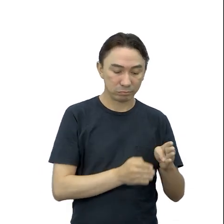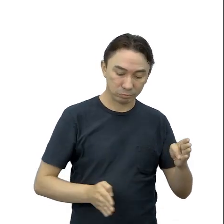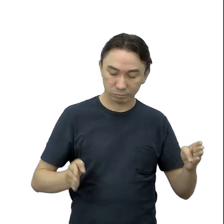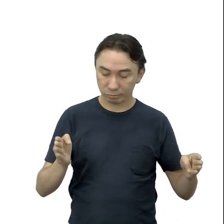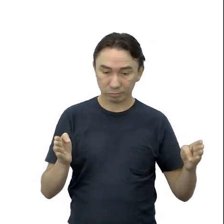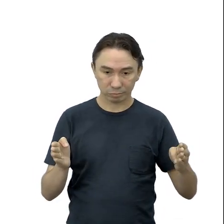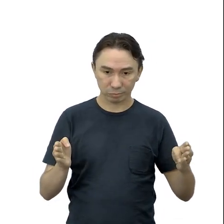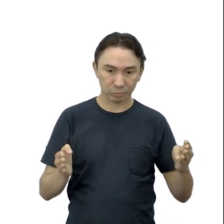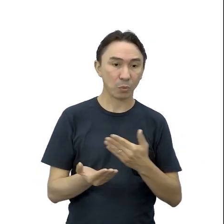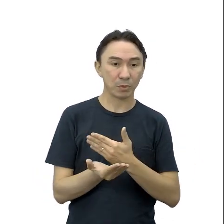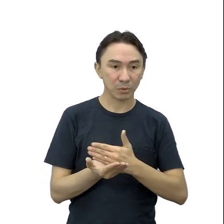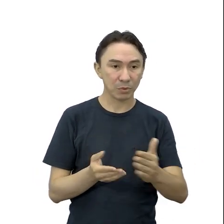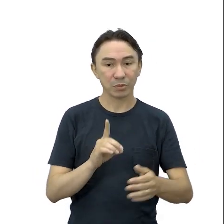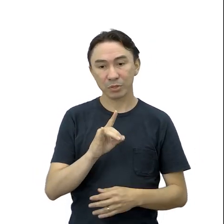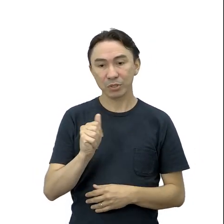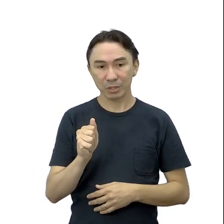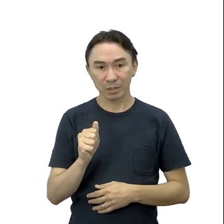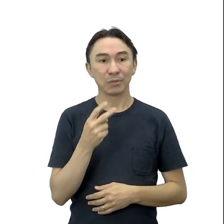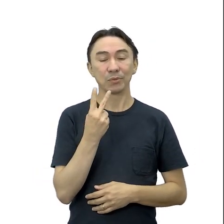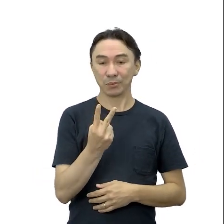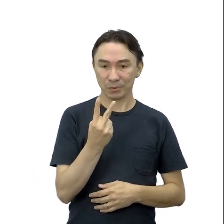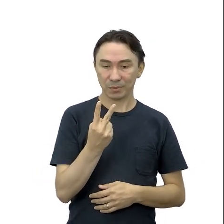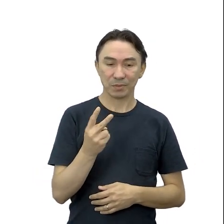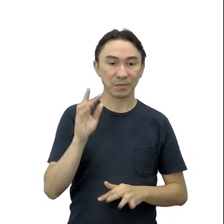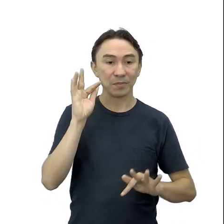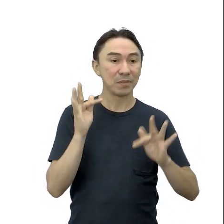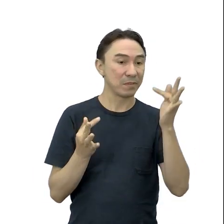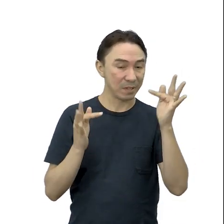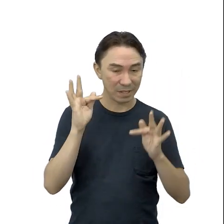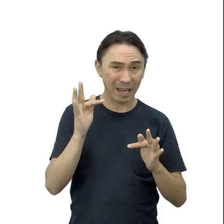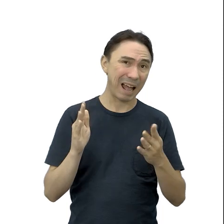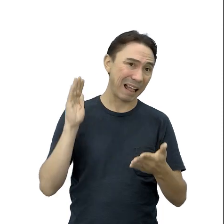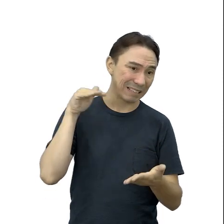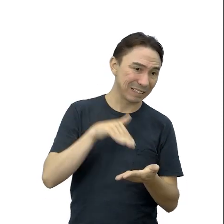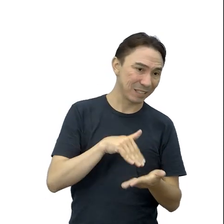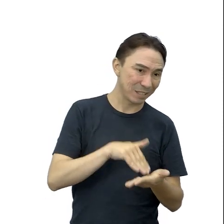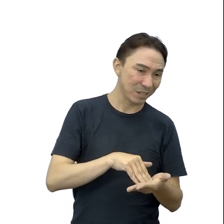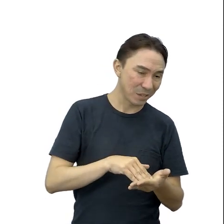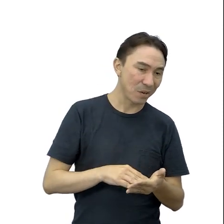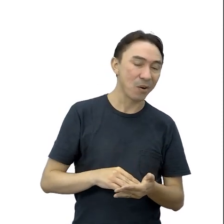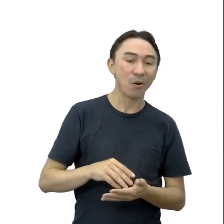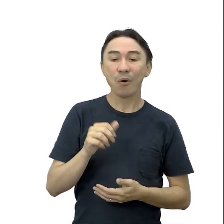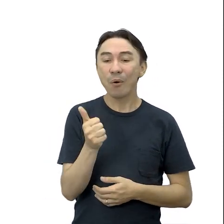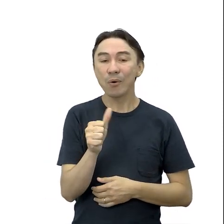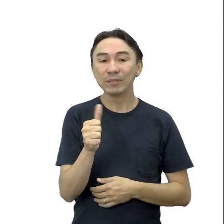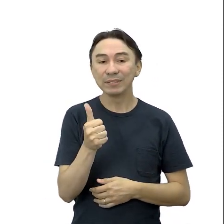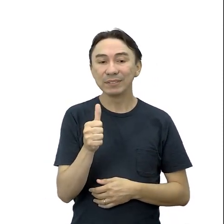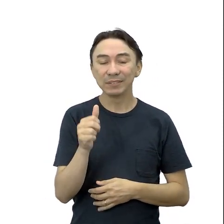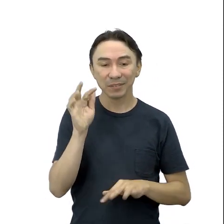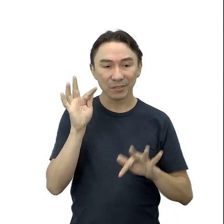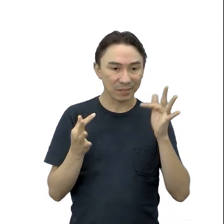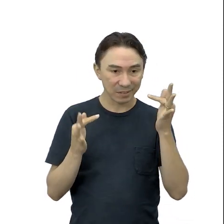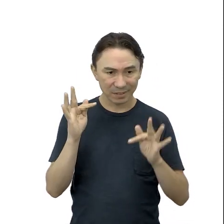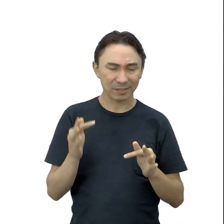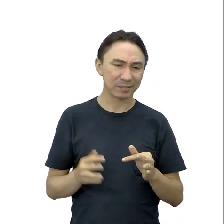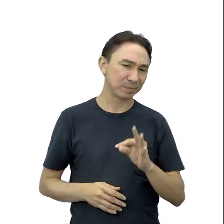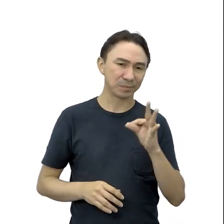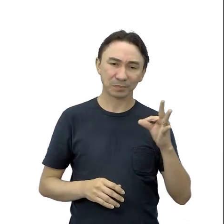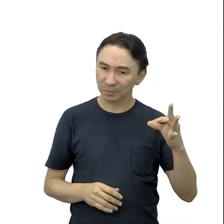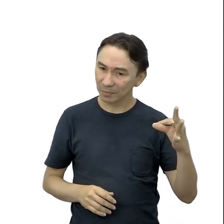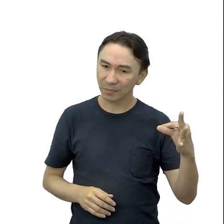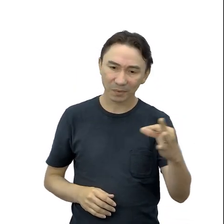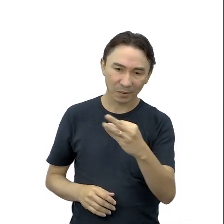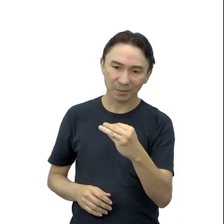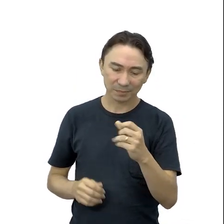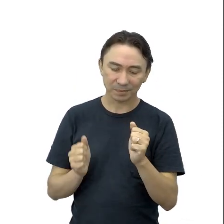de fevereiro, aonde de 2 de fevereiro a 11 de fevereiro, todos vocês, junto com os vossos gestores nas